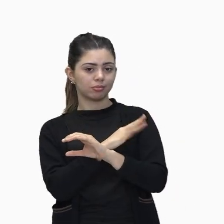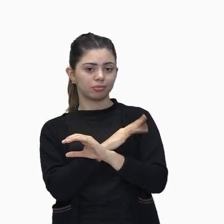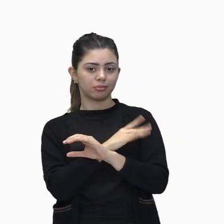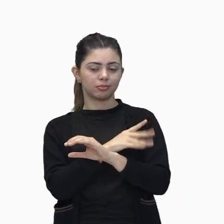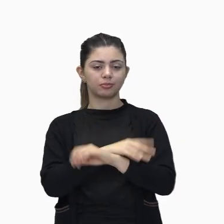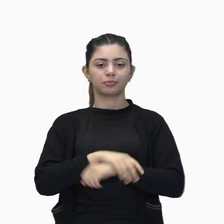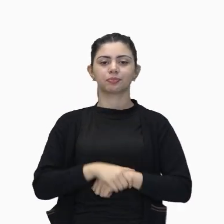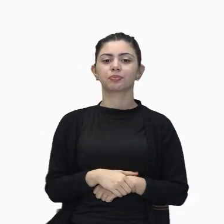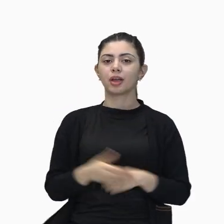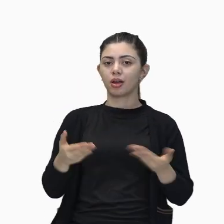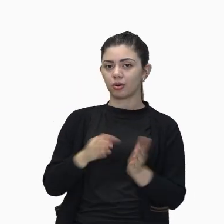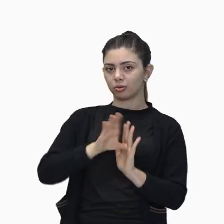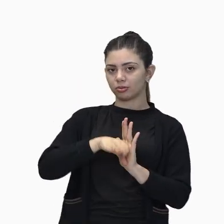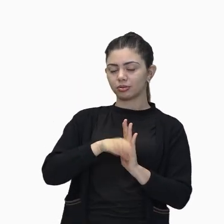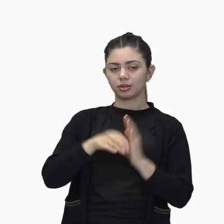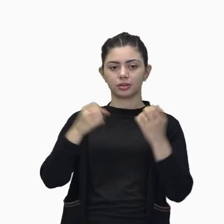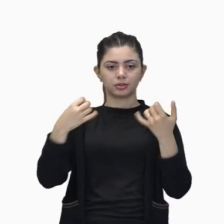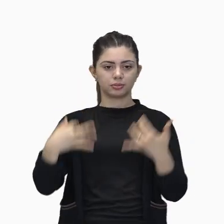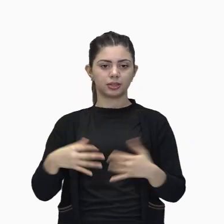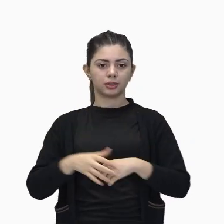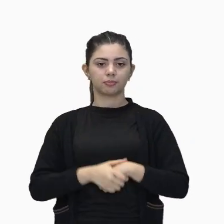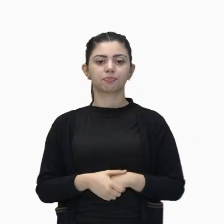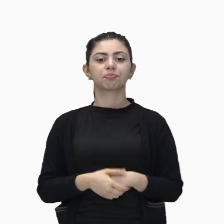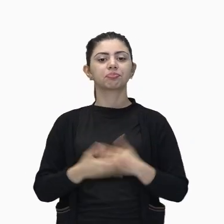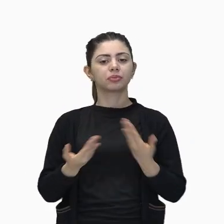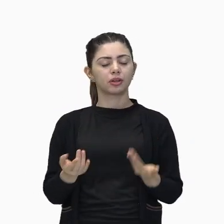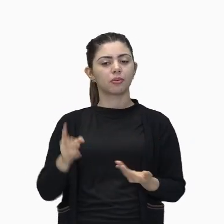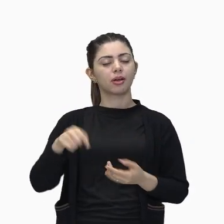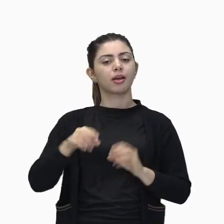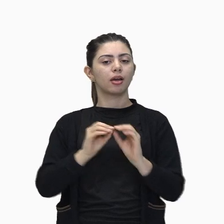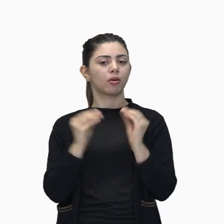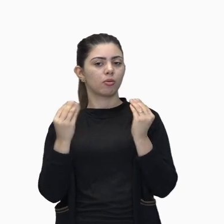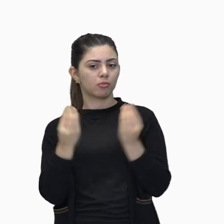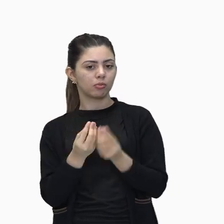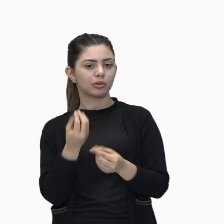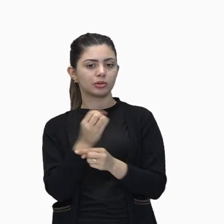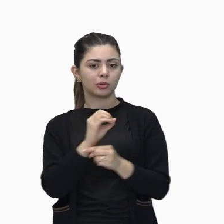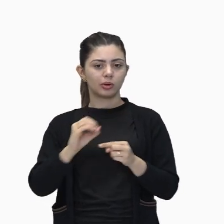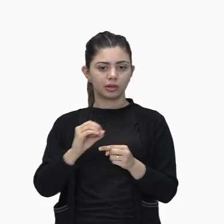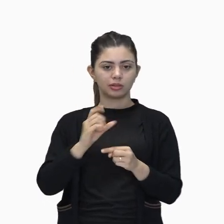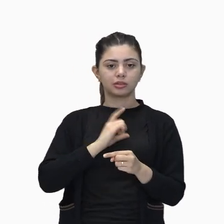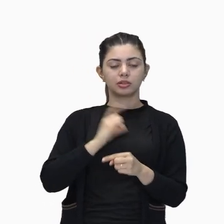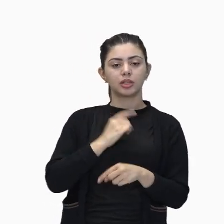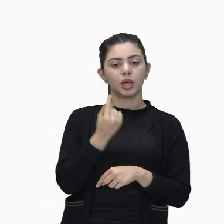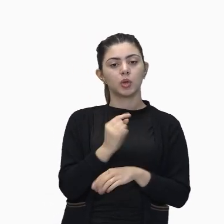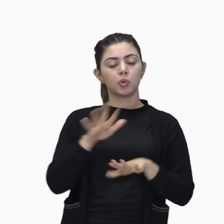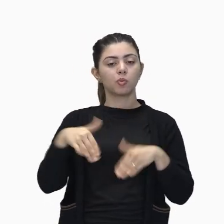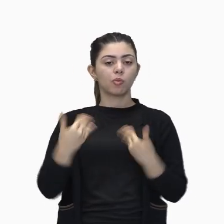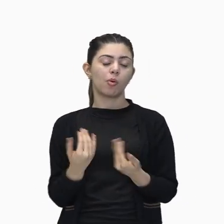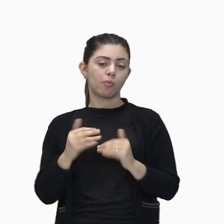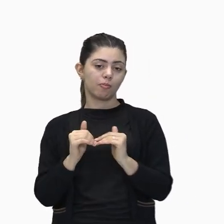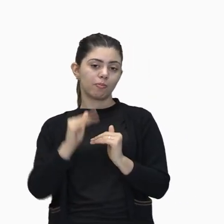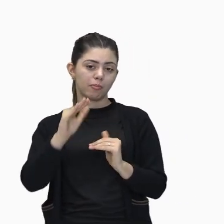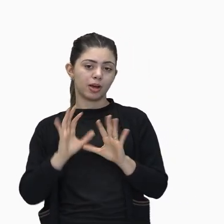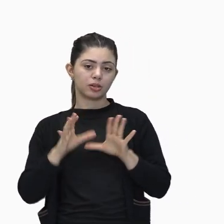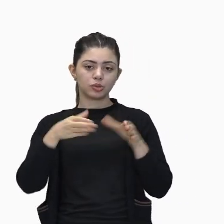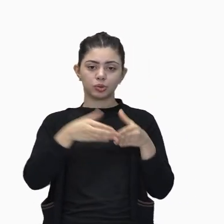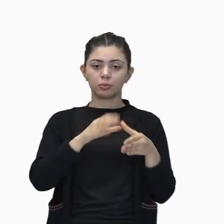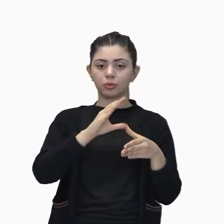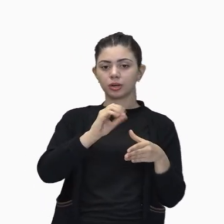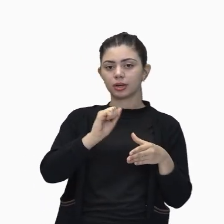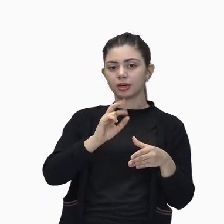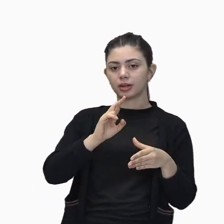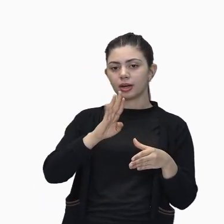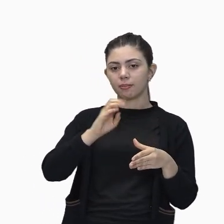ácidos carboxílicos. Eles são compostos orgânicos com um ou mais grupos carboxila ligados